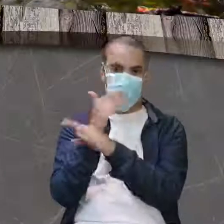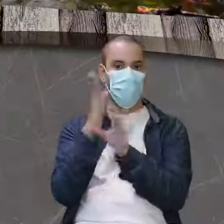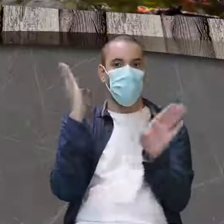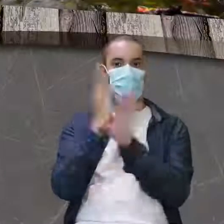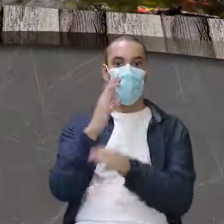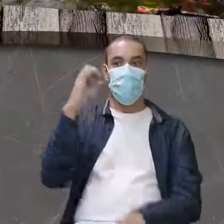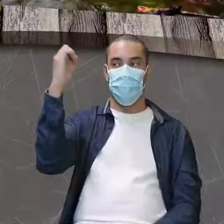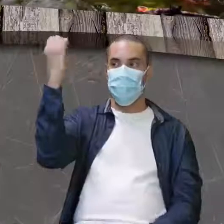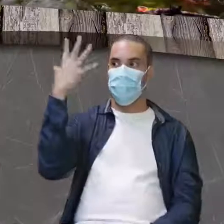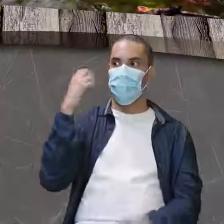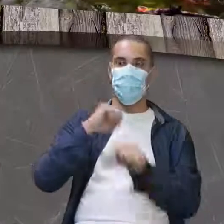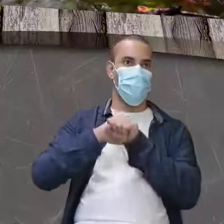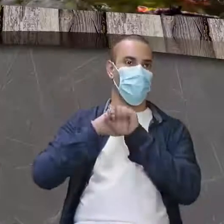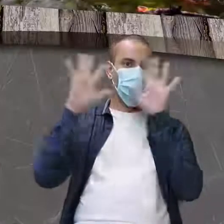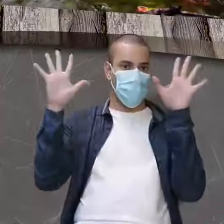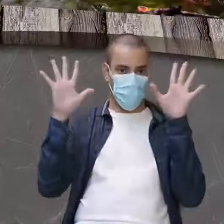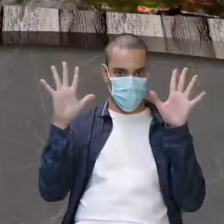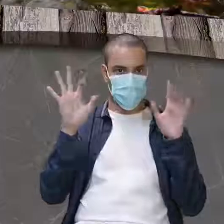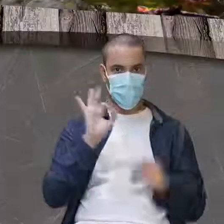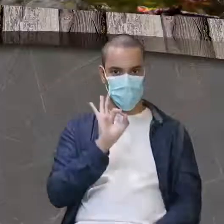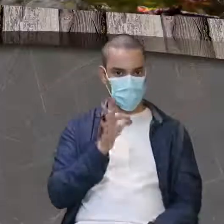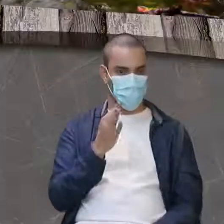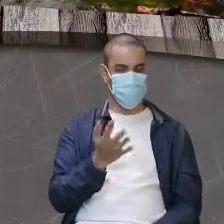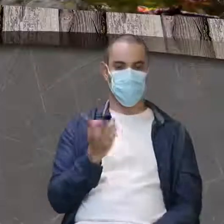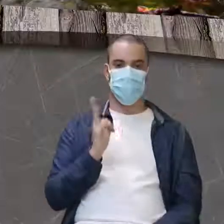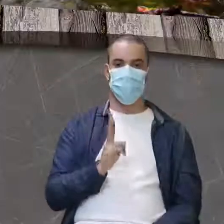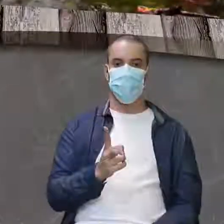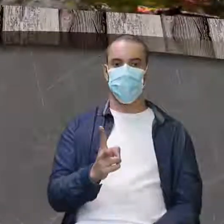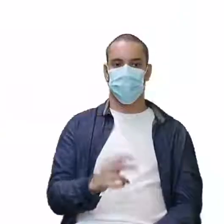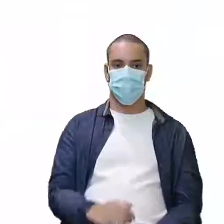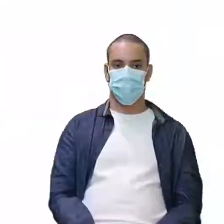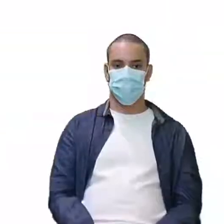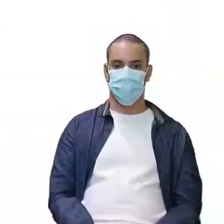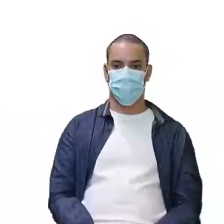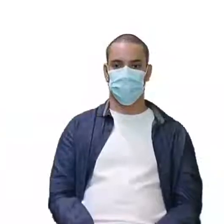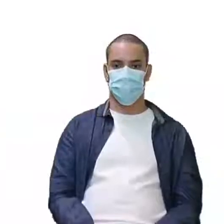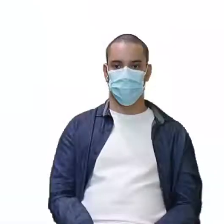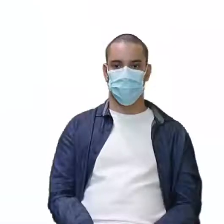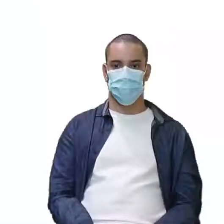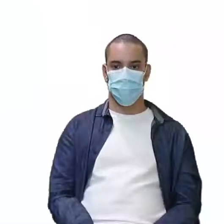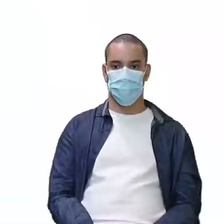perturbados pelaquela claridade, tá? Vamos seguindo? Olha lá.